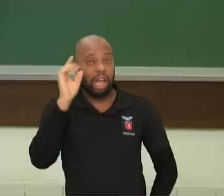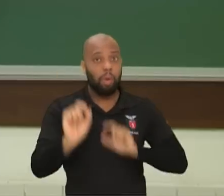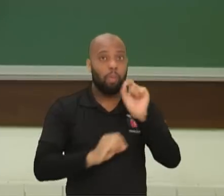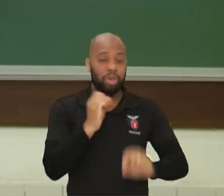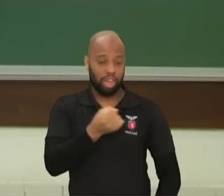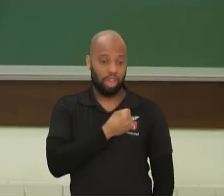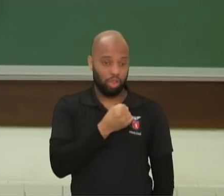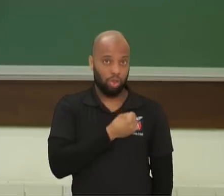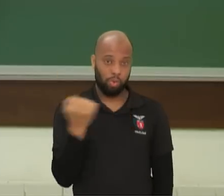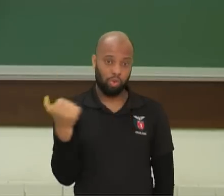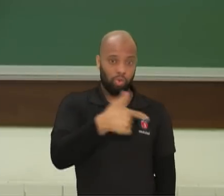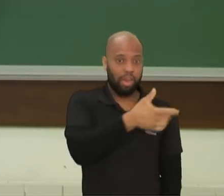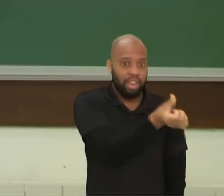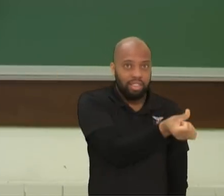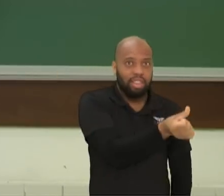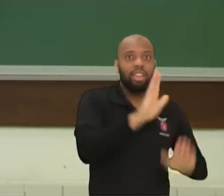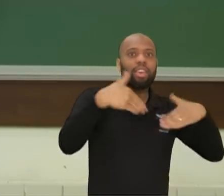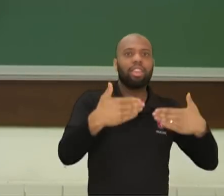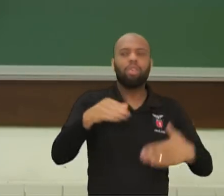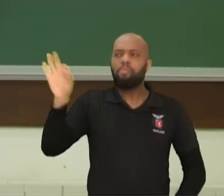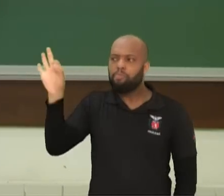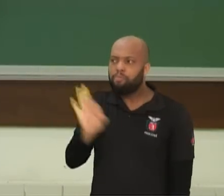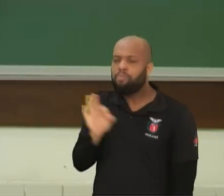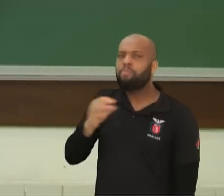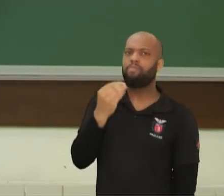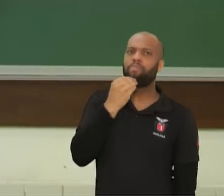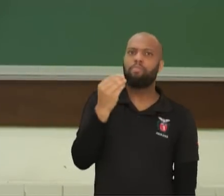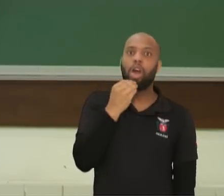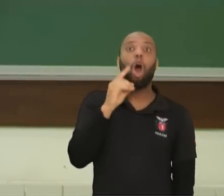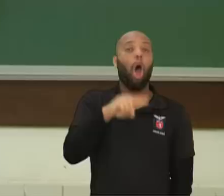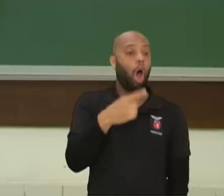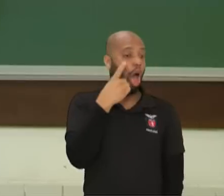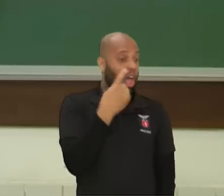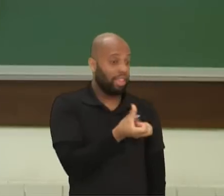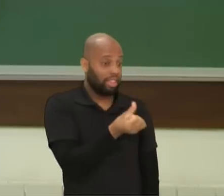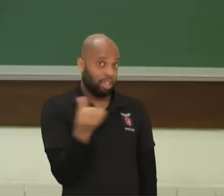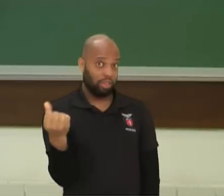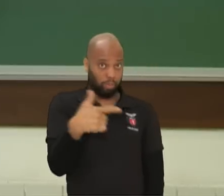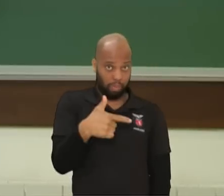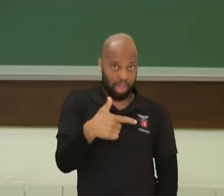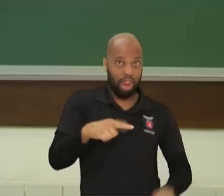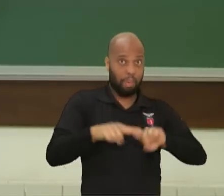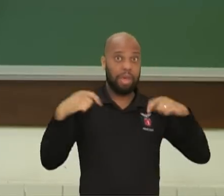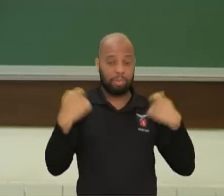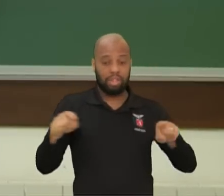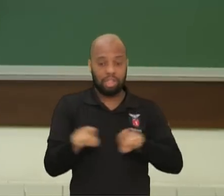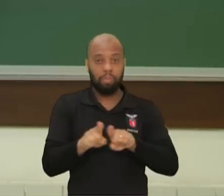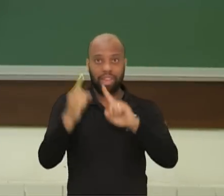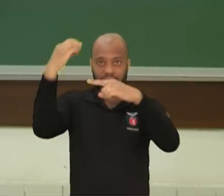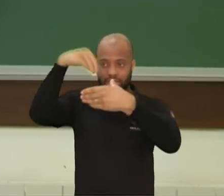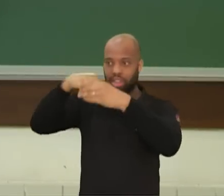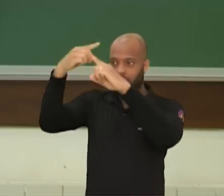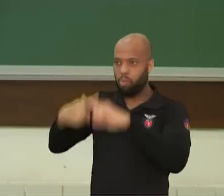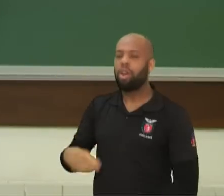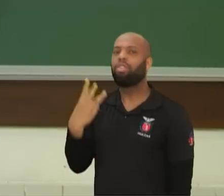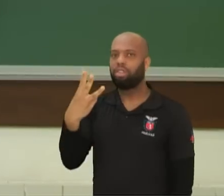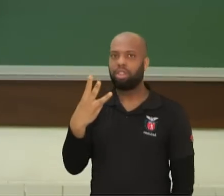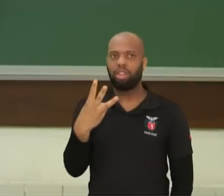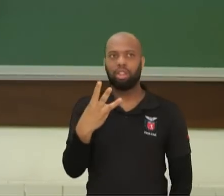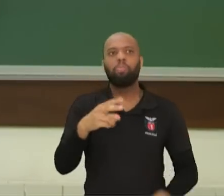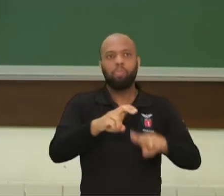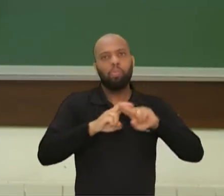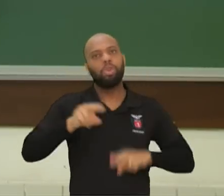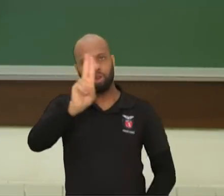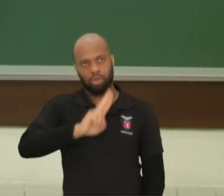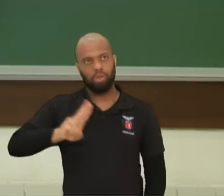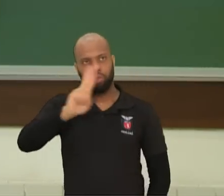que 6, qual que é a probabilidade de, além dele ser maior que 6, ele tem que ser múltiplo de 3? Então, para isso que nós vamos